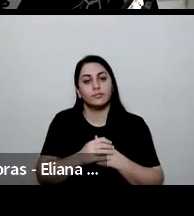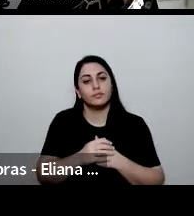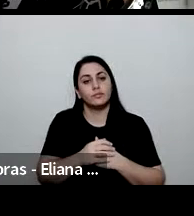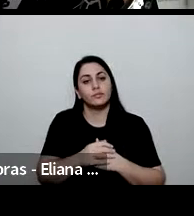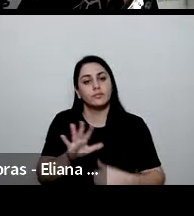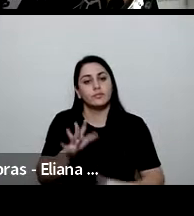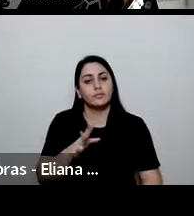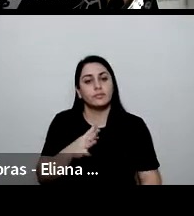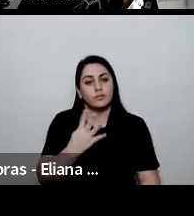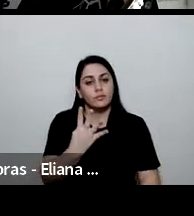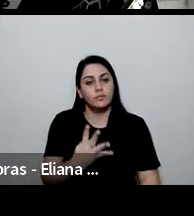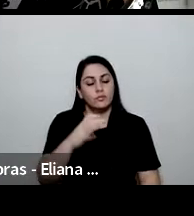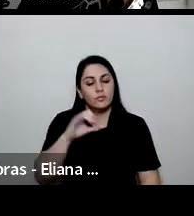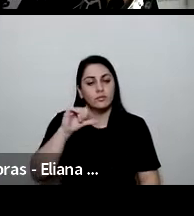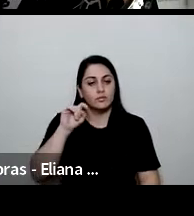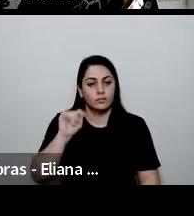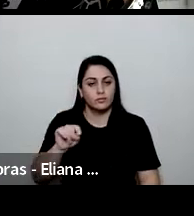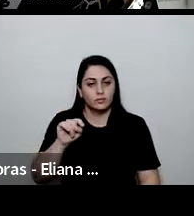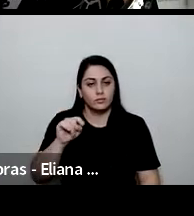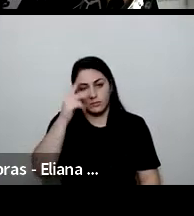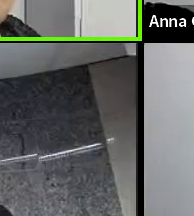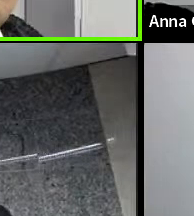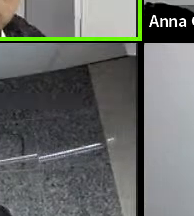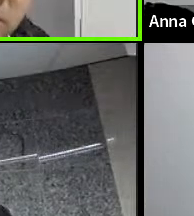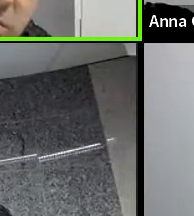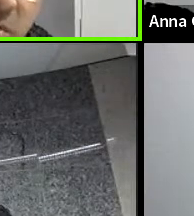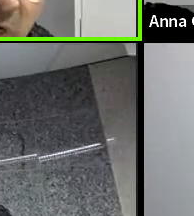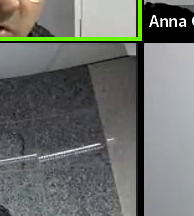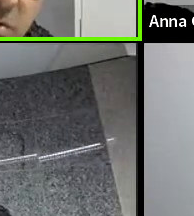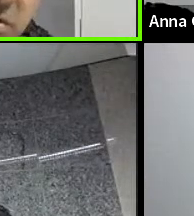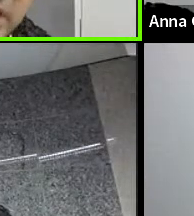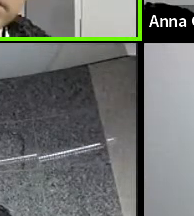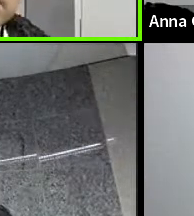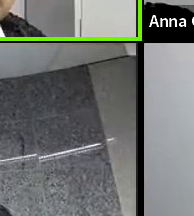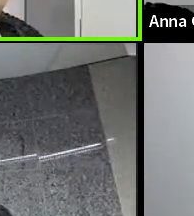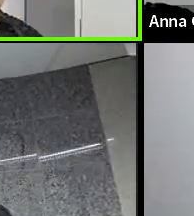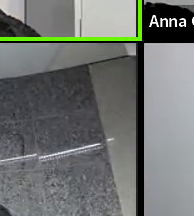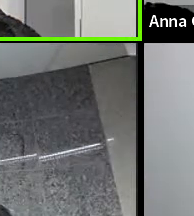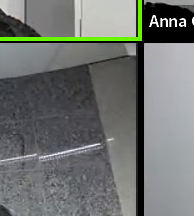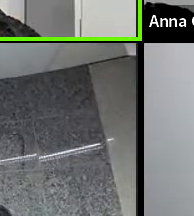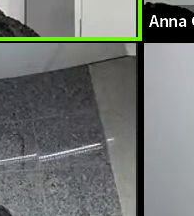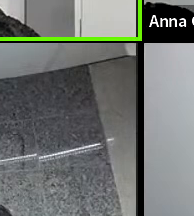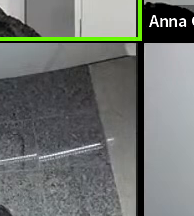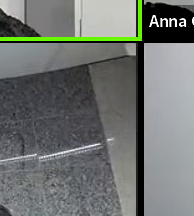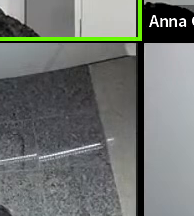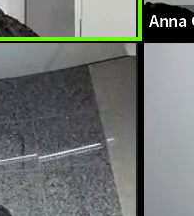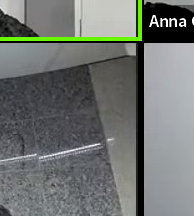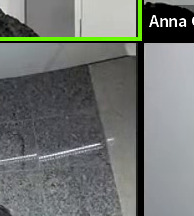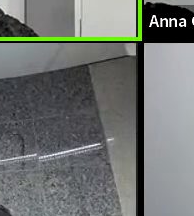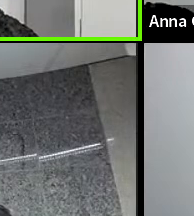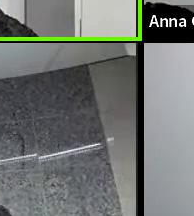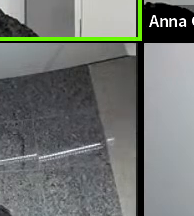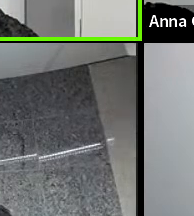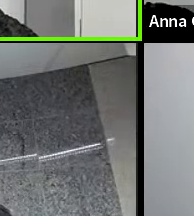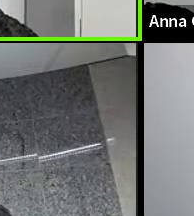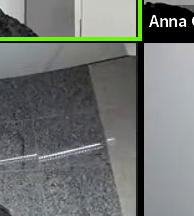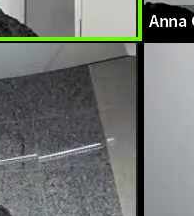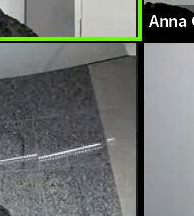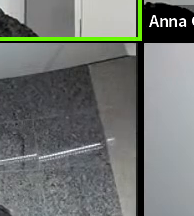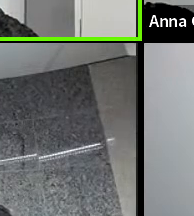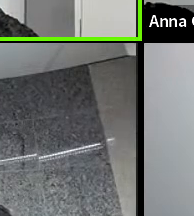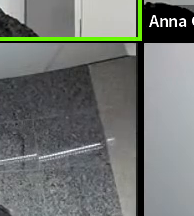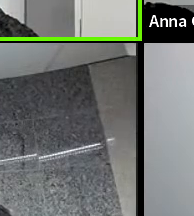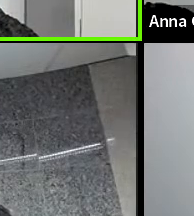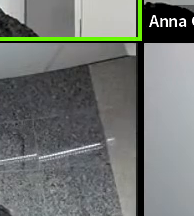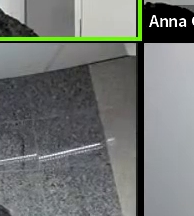aproximadamente 49.000 já os cuidados extraído do site do TSE nessa linha de compreensão o mais que